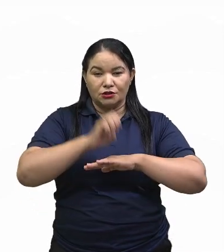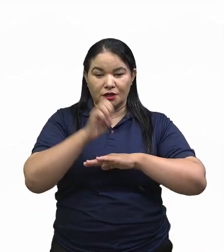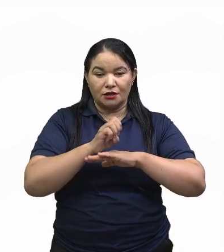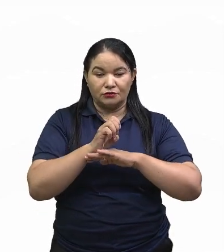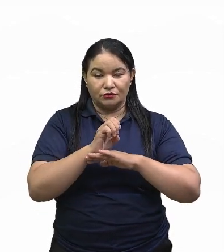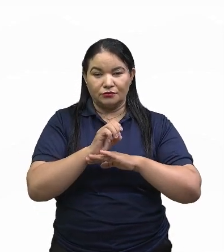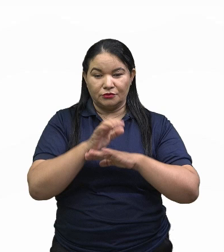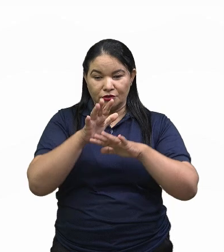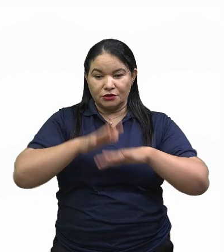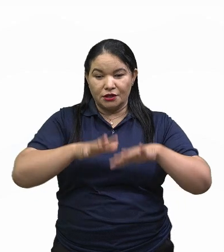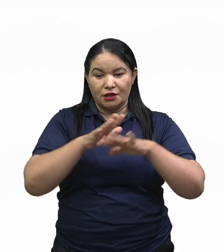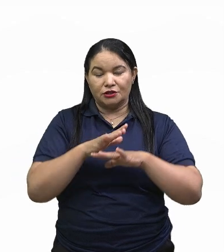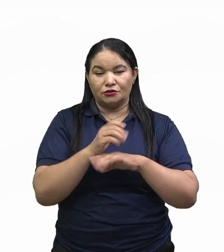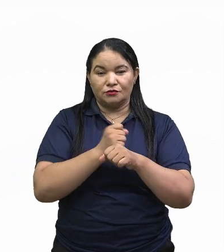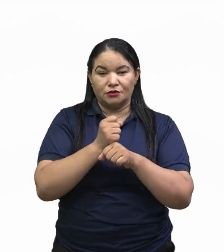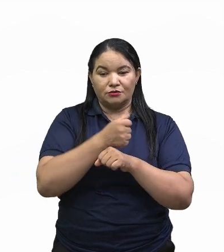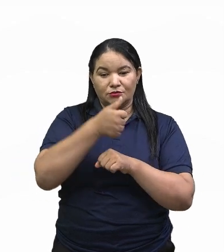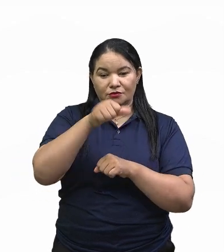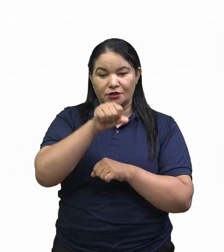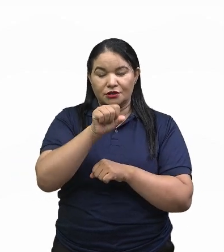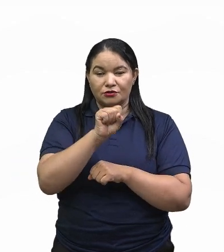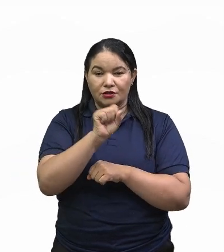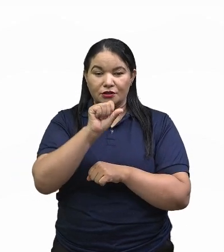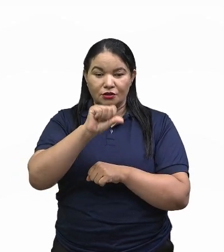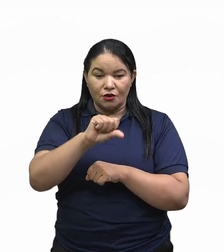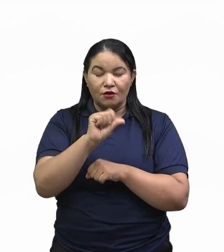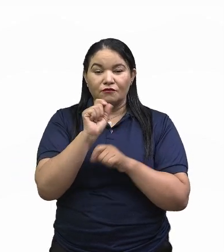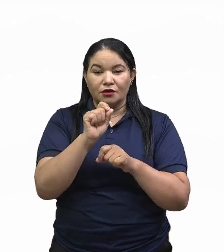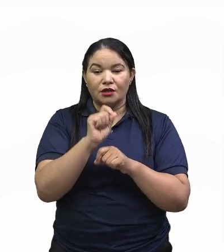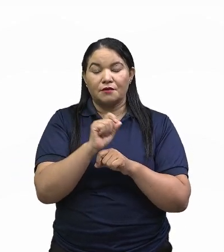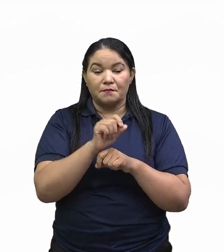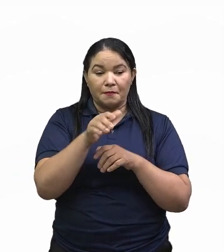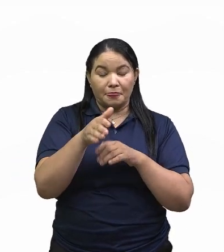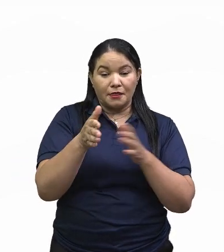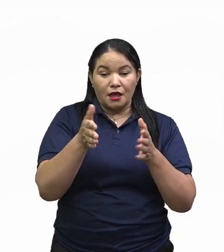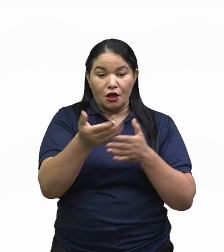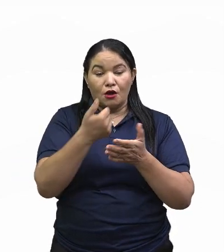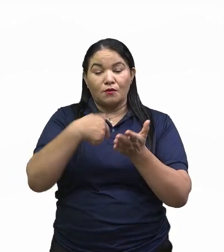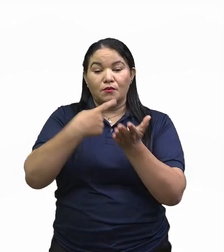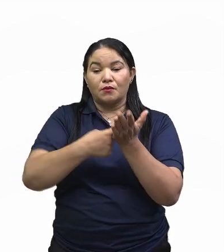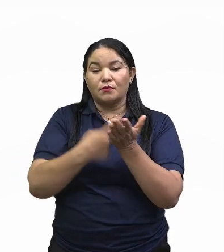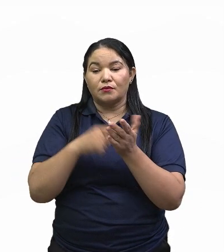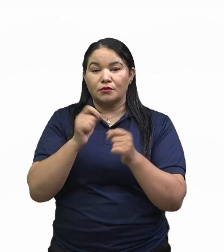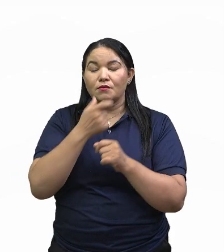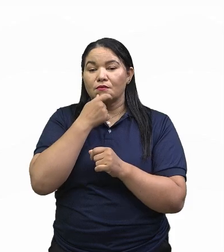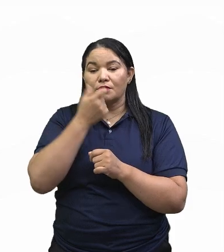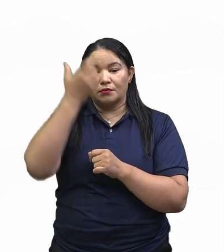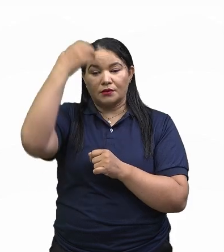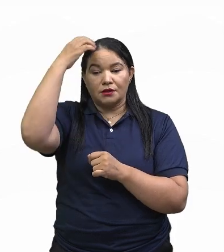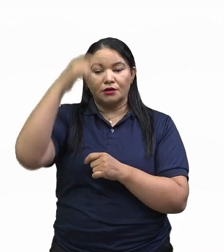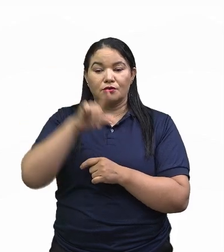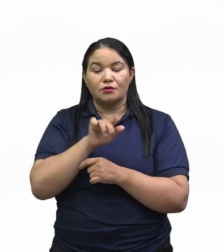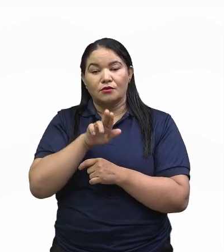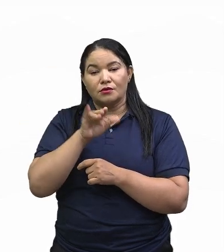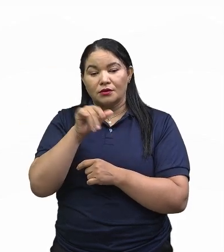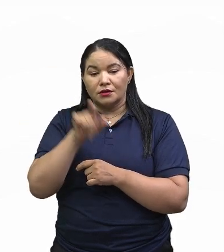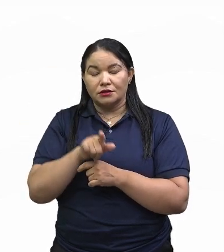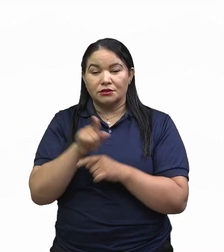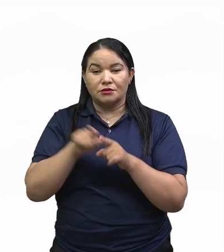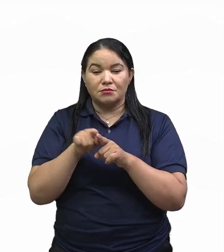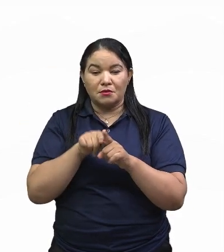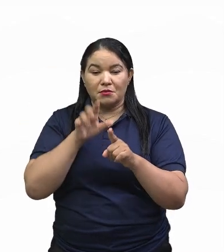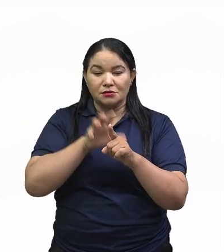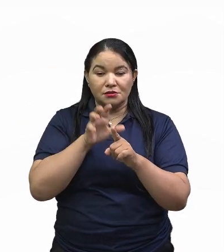em 1789, quando o rei Luís XVI, pressionado pela crise financeira, ele convocou